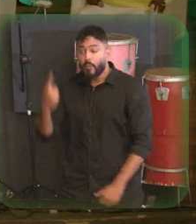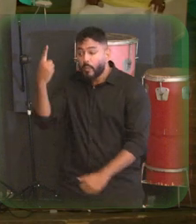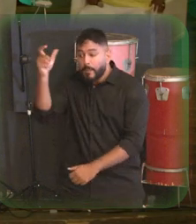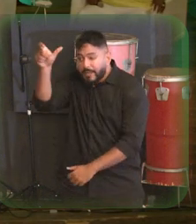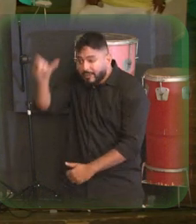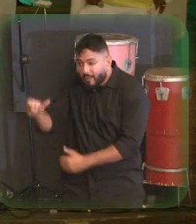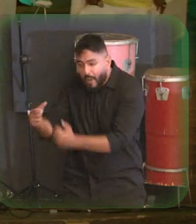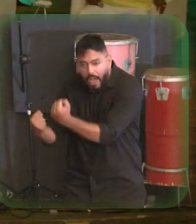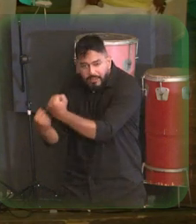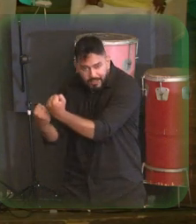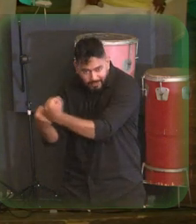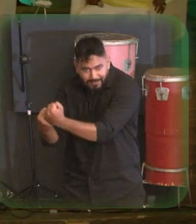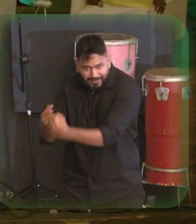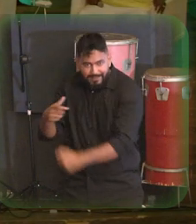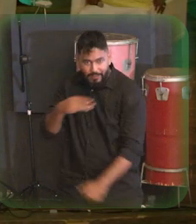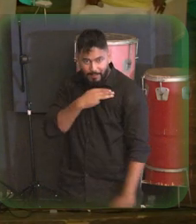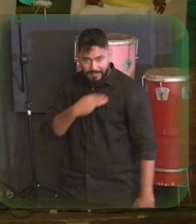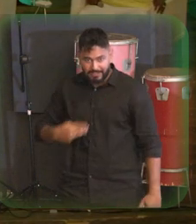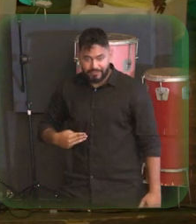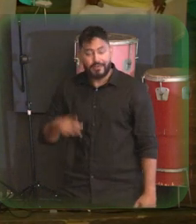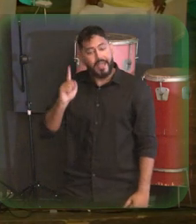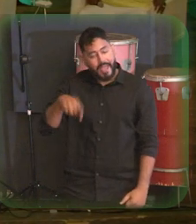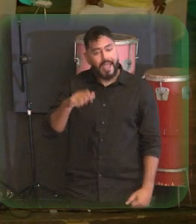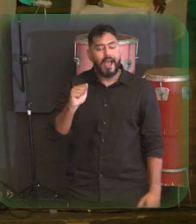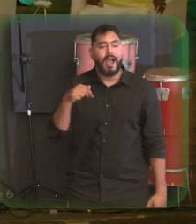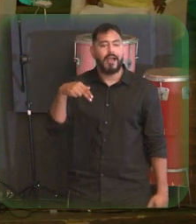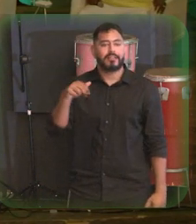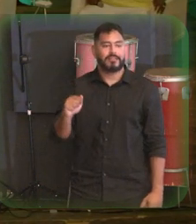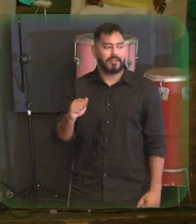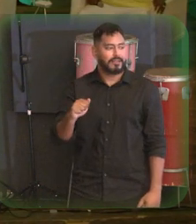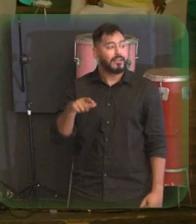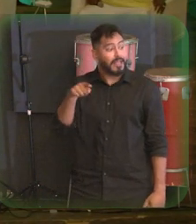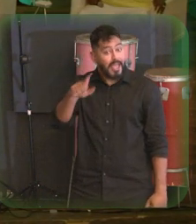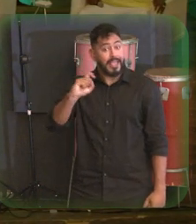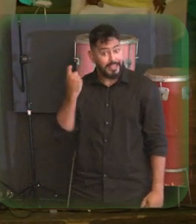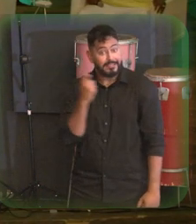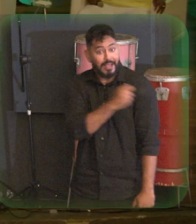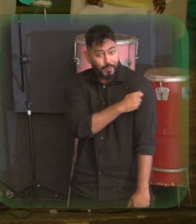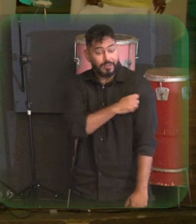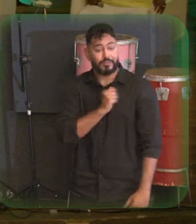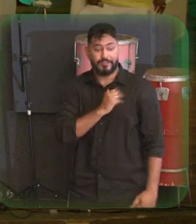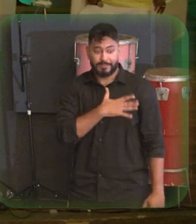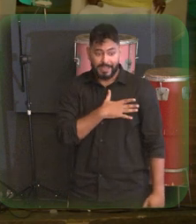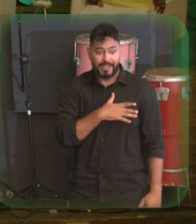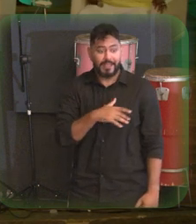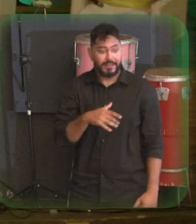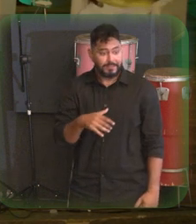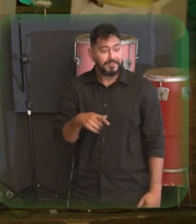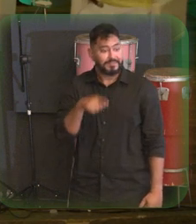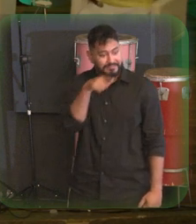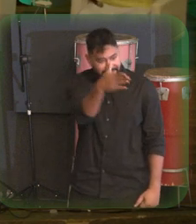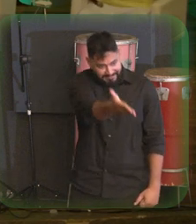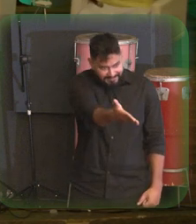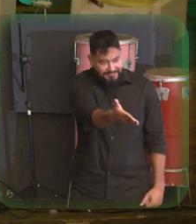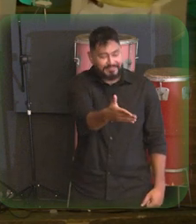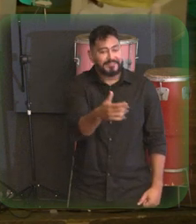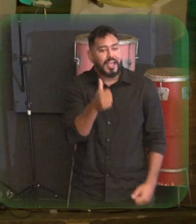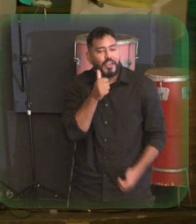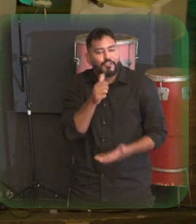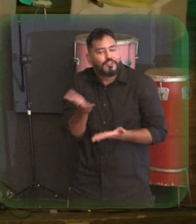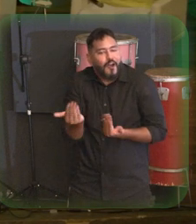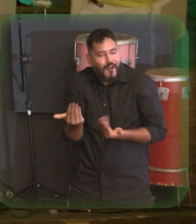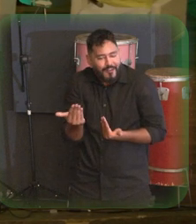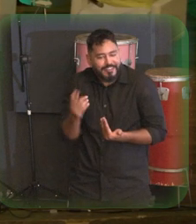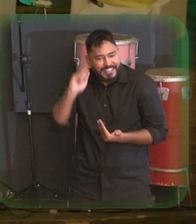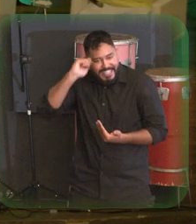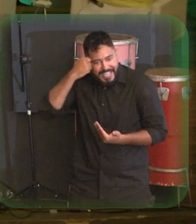assessoras do ministro é Ana, né, que é egressa do IFPE, uma jovem negra pernambucana, é egressa do